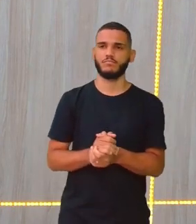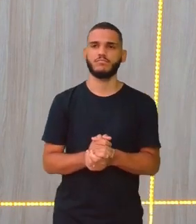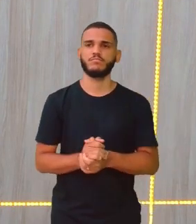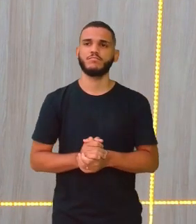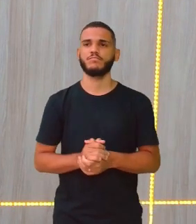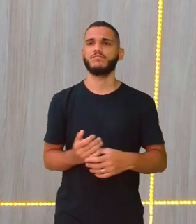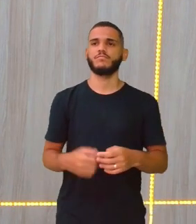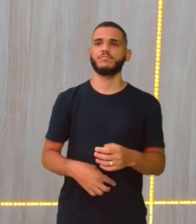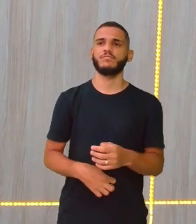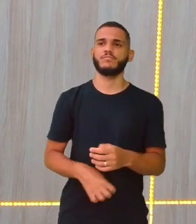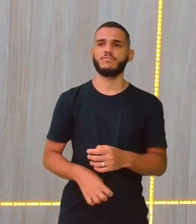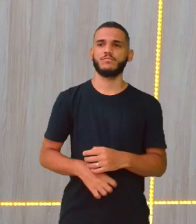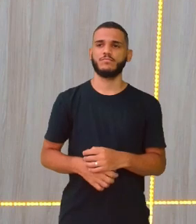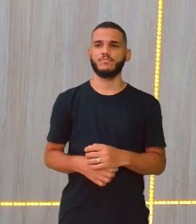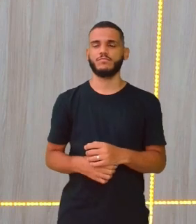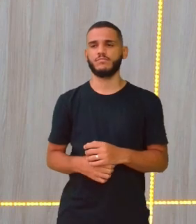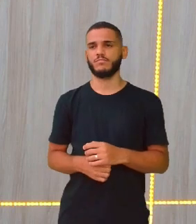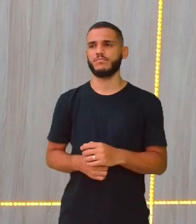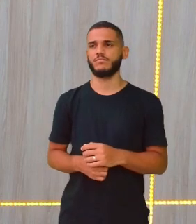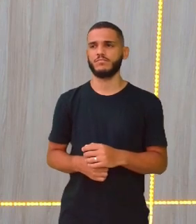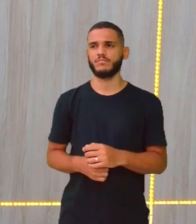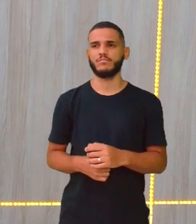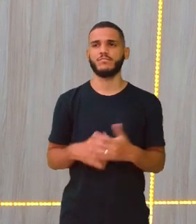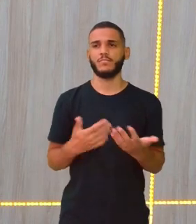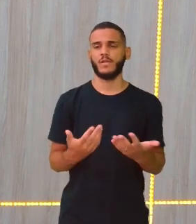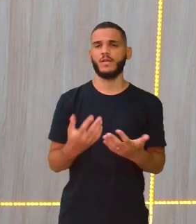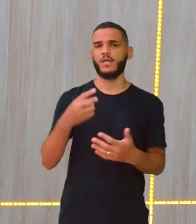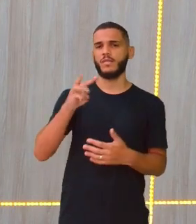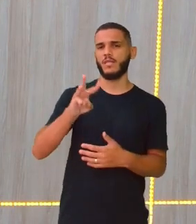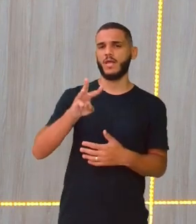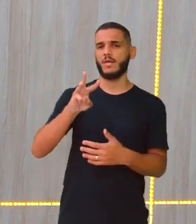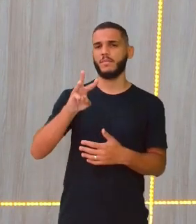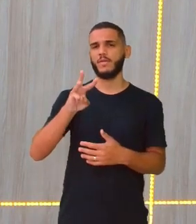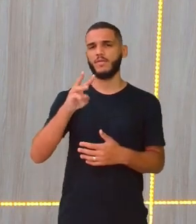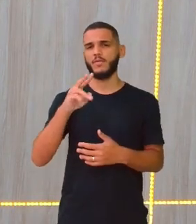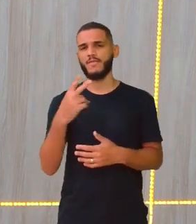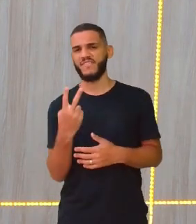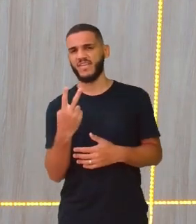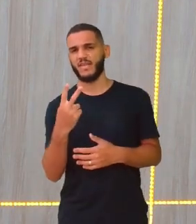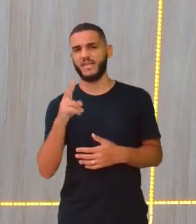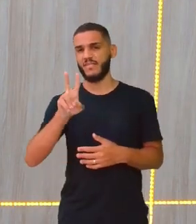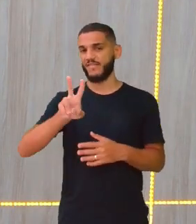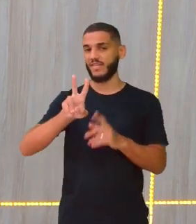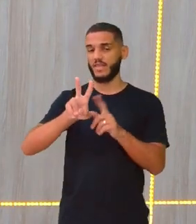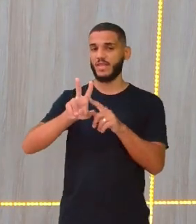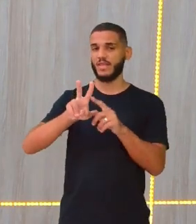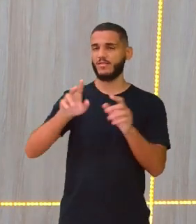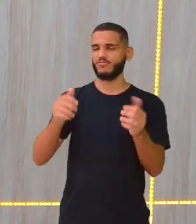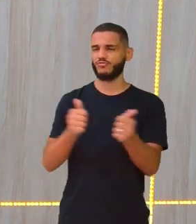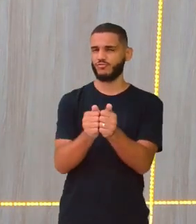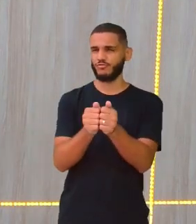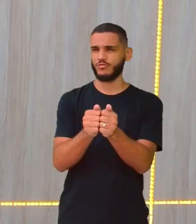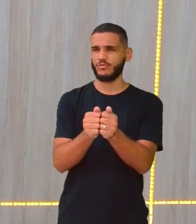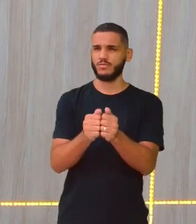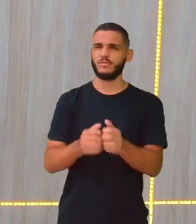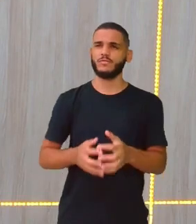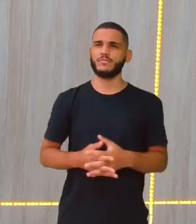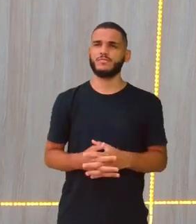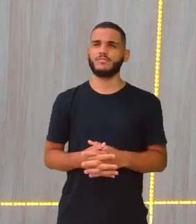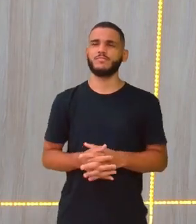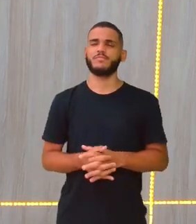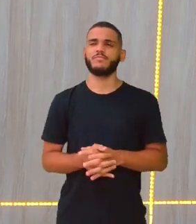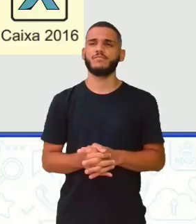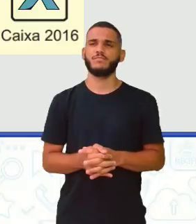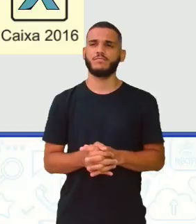cá. Eita! W e V estão juntos. A informação é que quando W e V, dá um